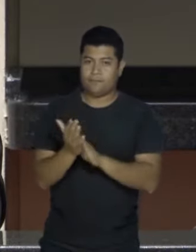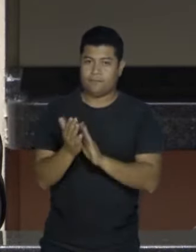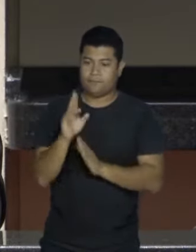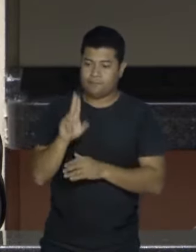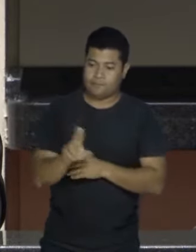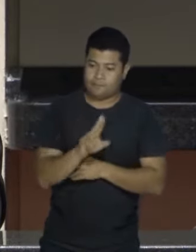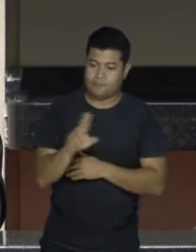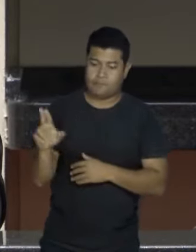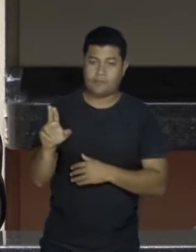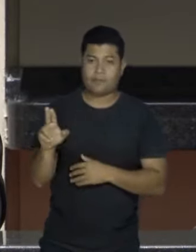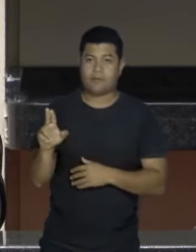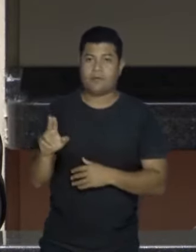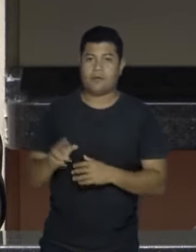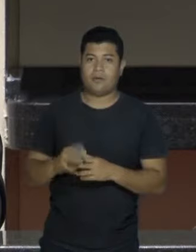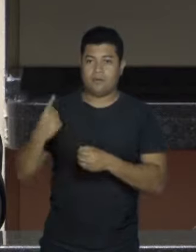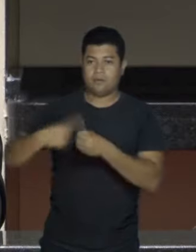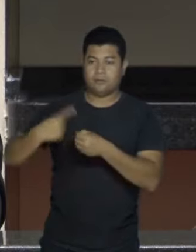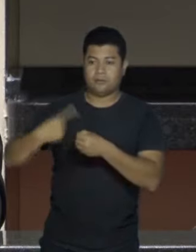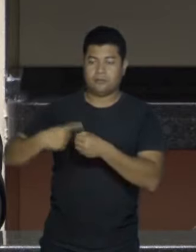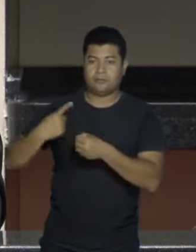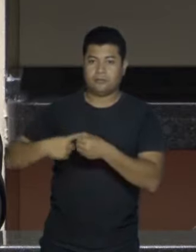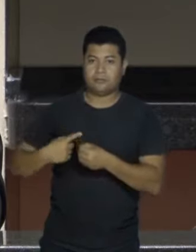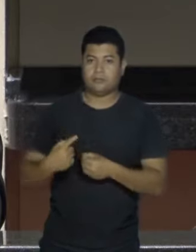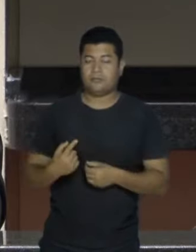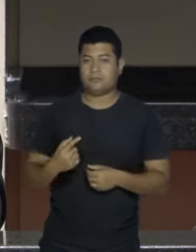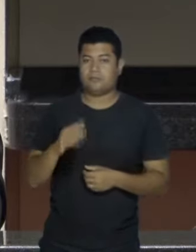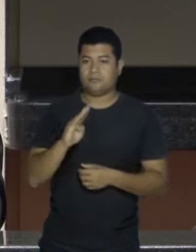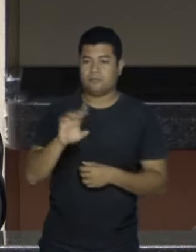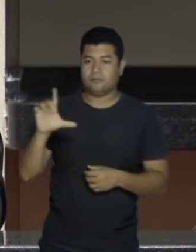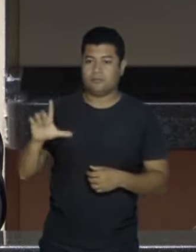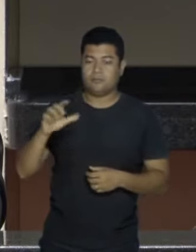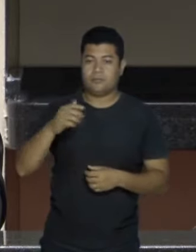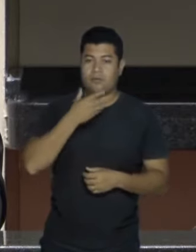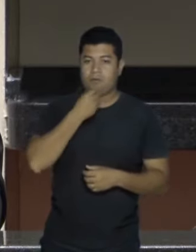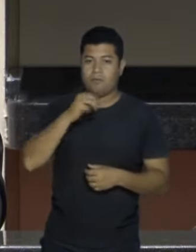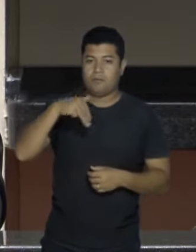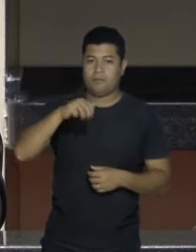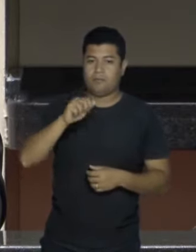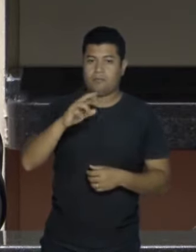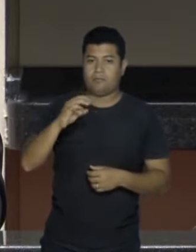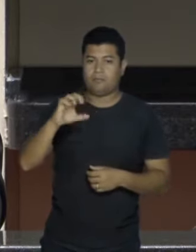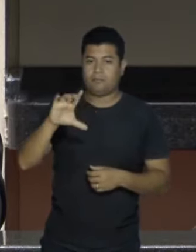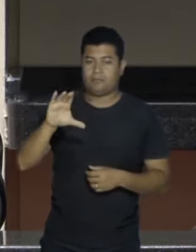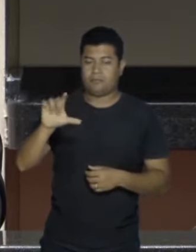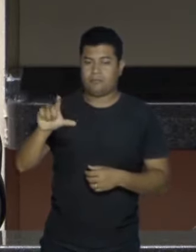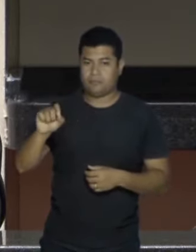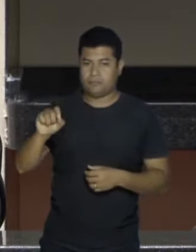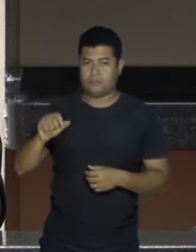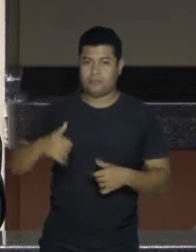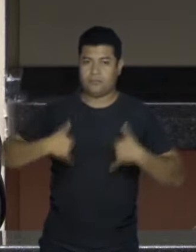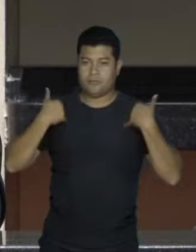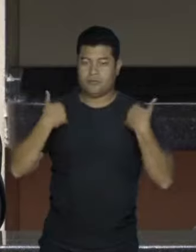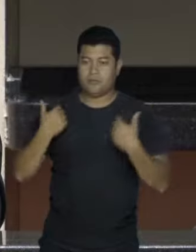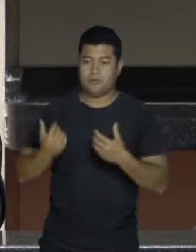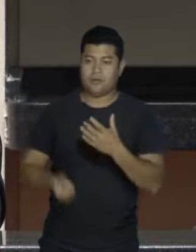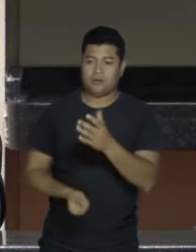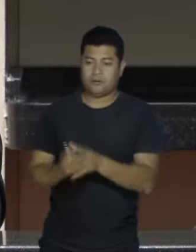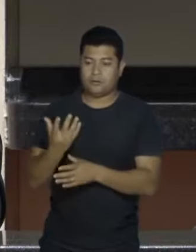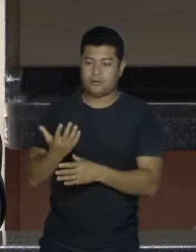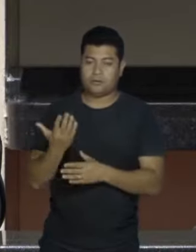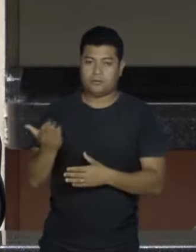São Paulo Apóstolo no município de Blumenau Padre Marcelo Maternal pela passagem do aniversário de fundação da referida entidade em